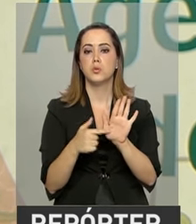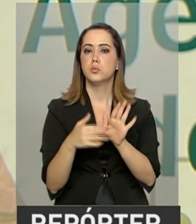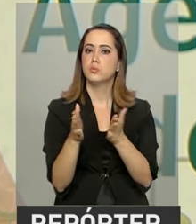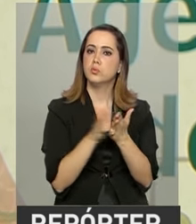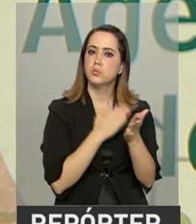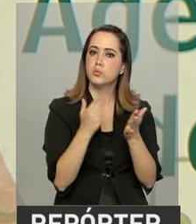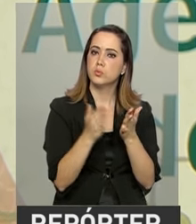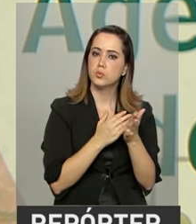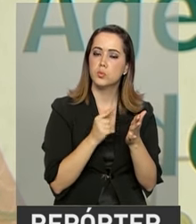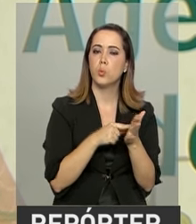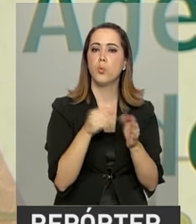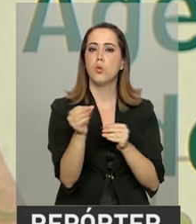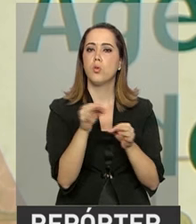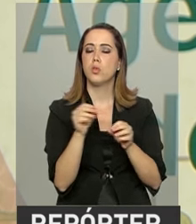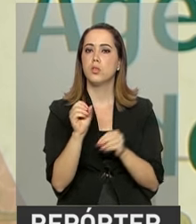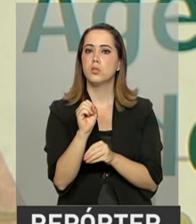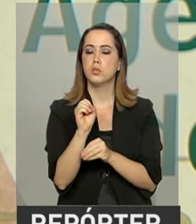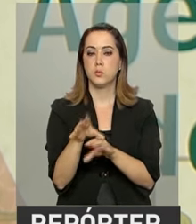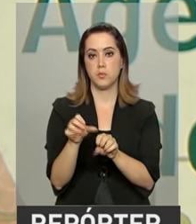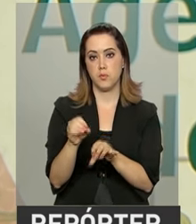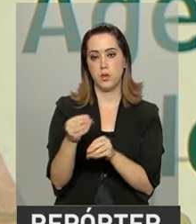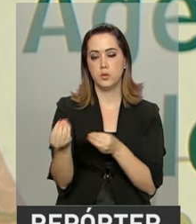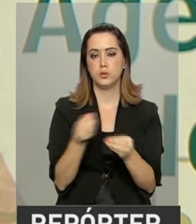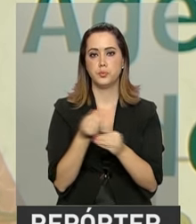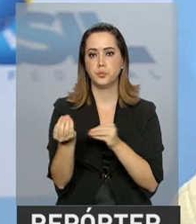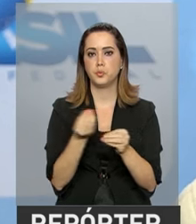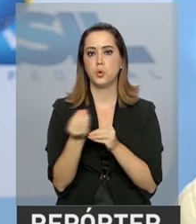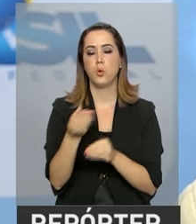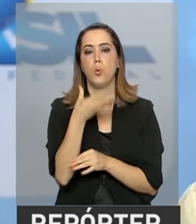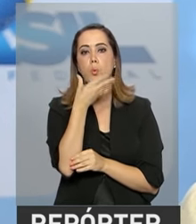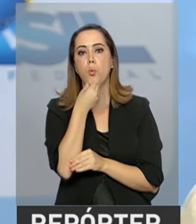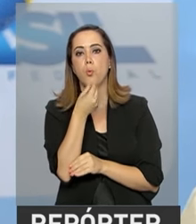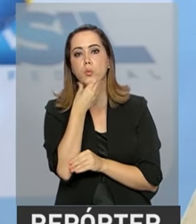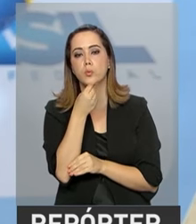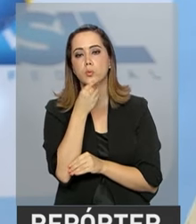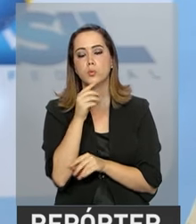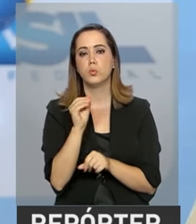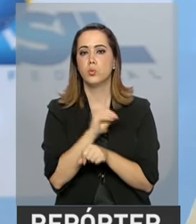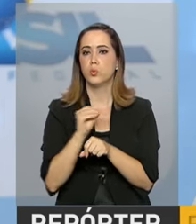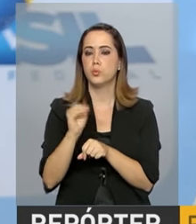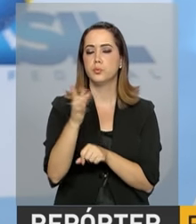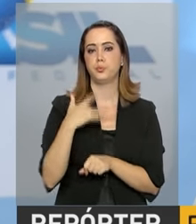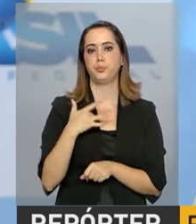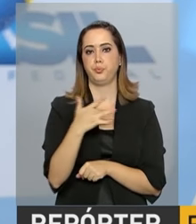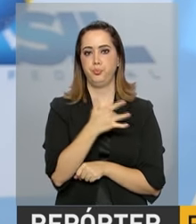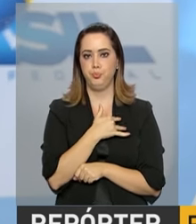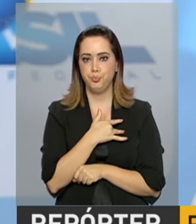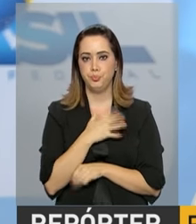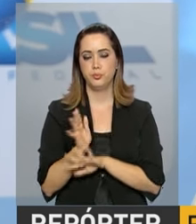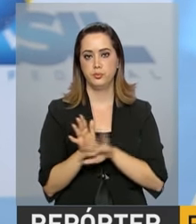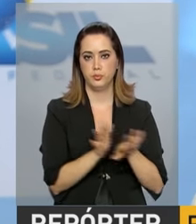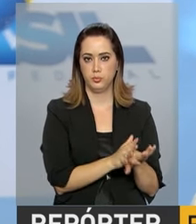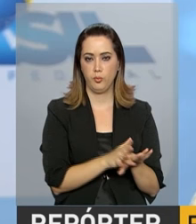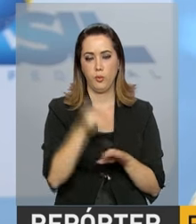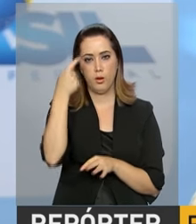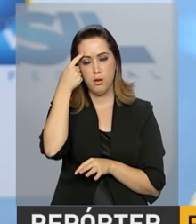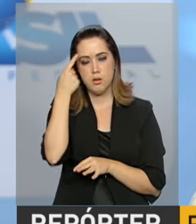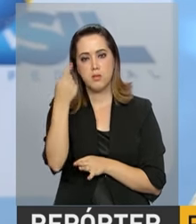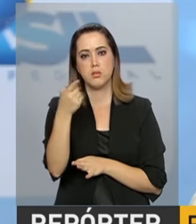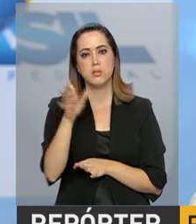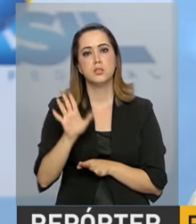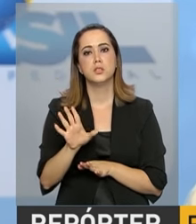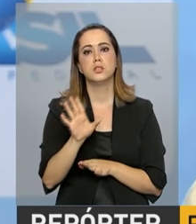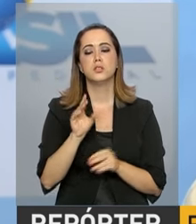o Guia da Saúde do Homem para o Agente Comunitário da Saúde. A ideia agora é instrumentalizar ainda mais esses profissionais que estão